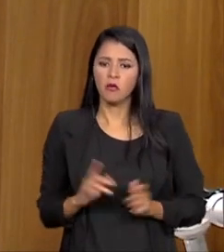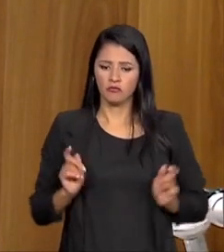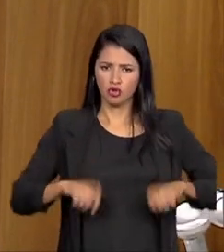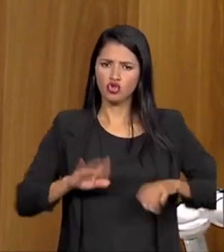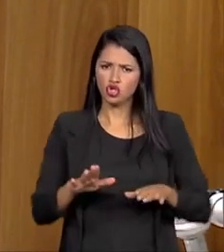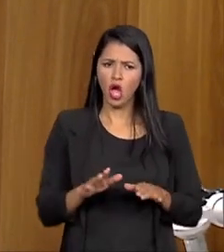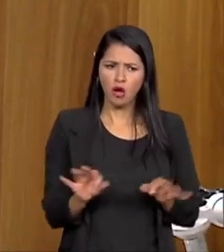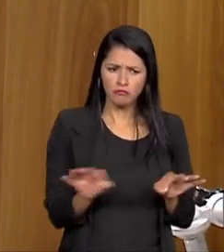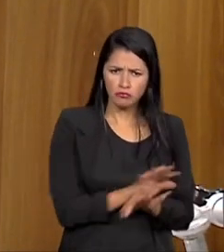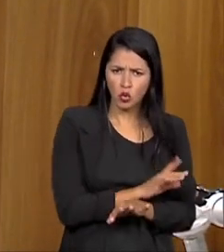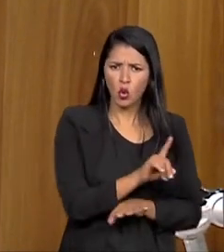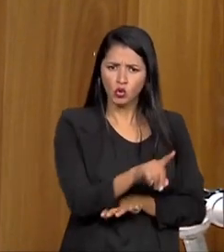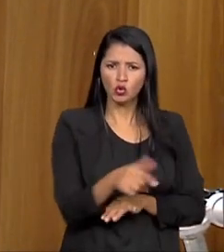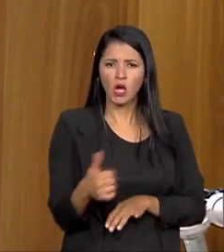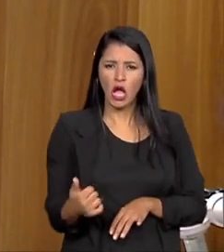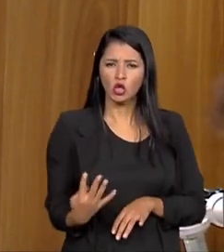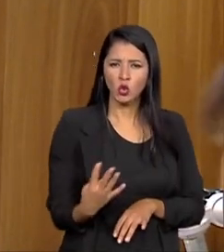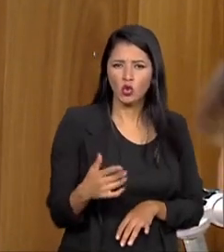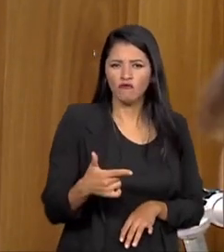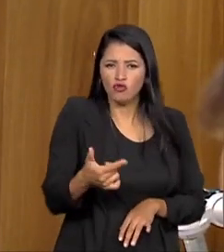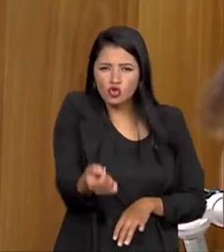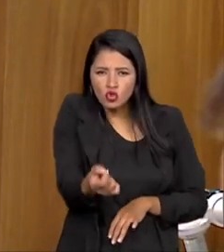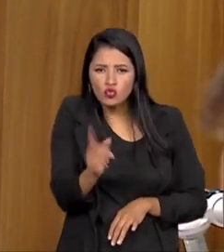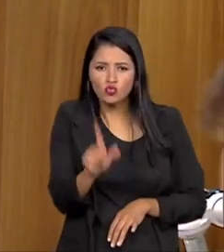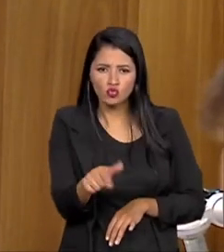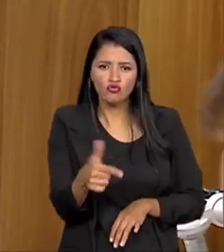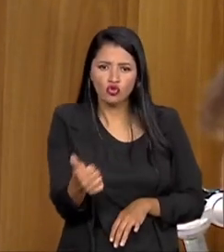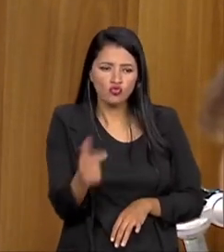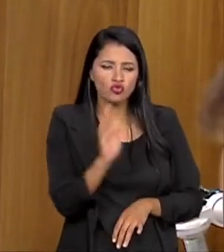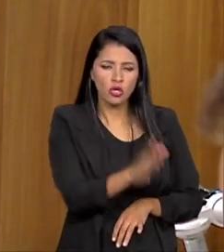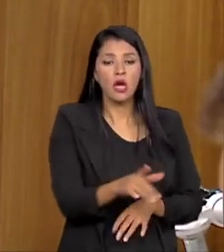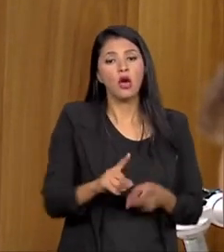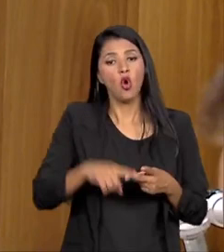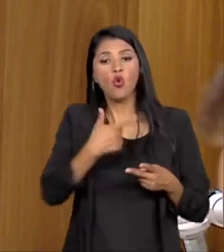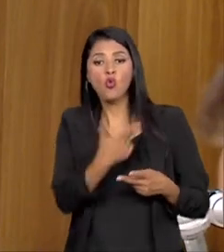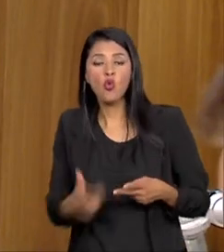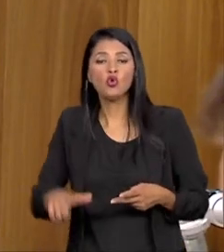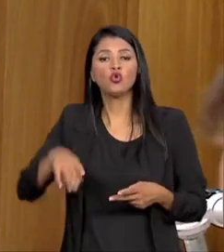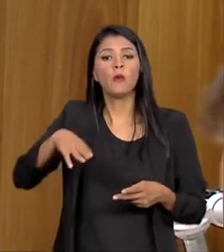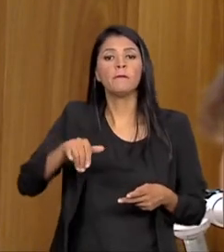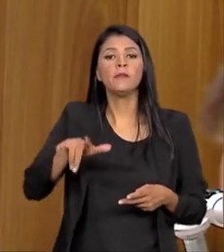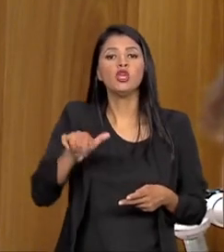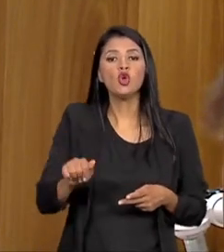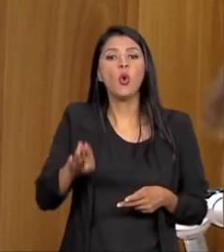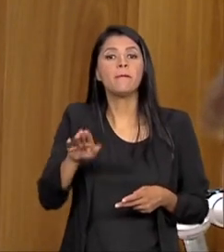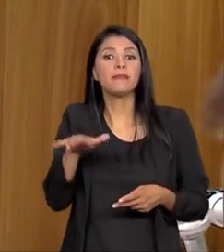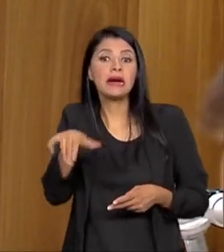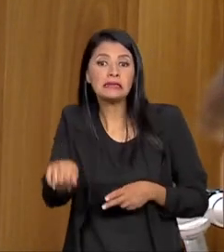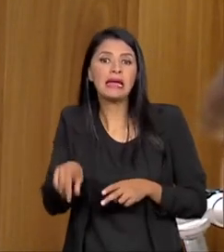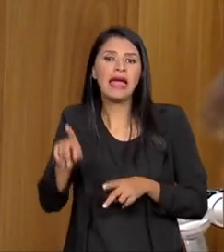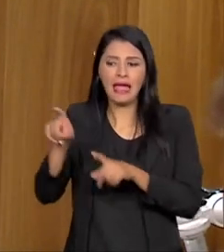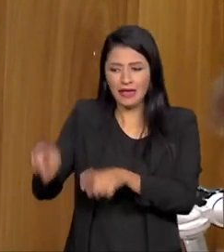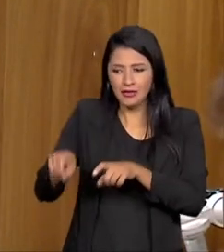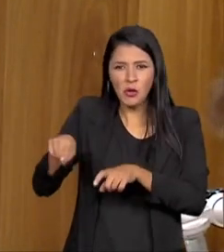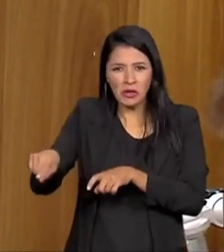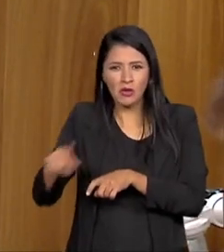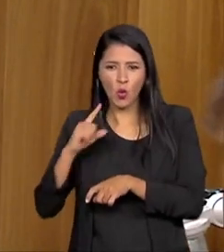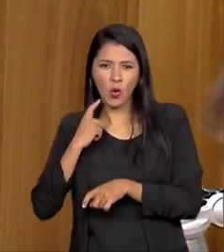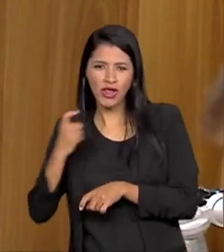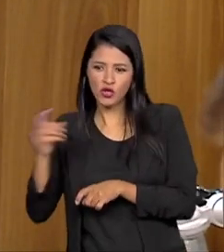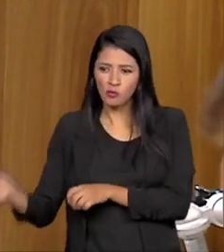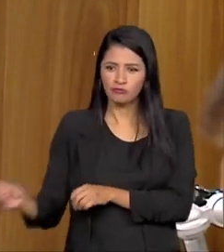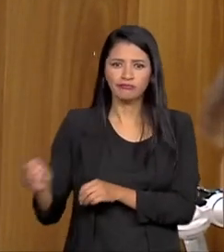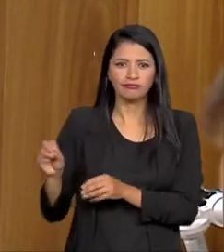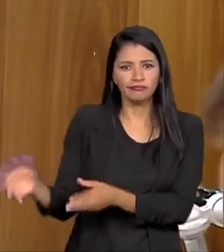já instalado que eu falei de 1421 Nós também temos biomassa que é o resíduo da Agricultura resíduo da Agricultura fino cultura e cana-de-açúcar